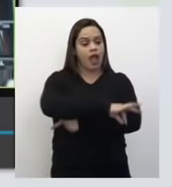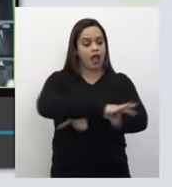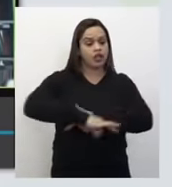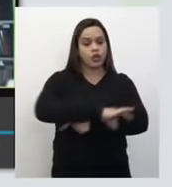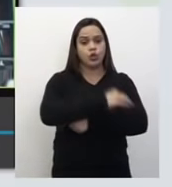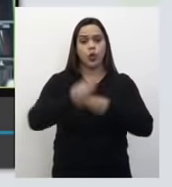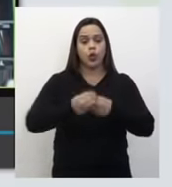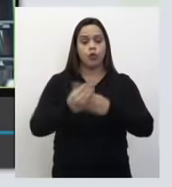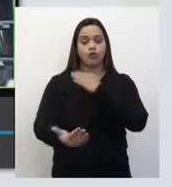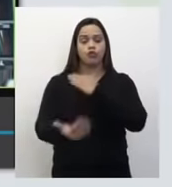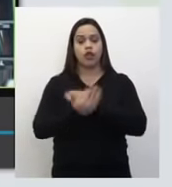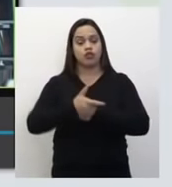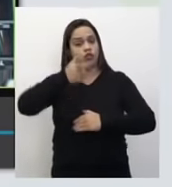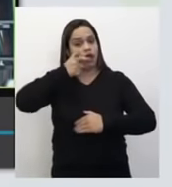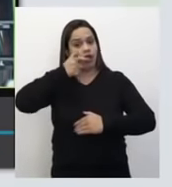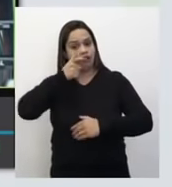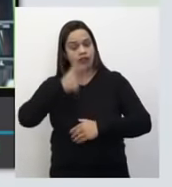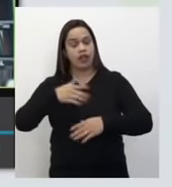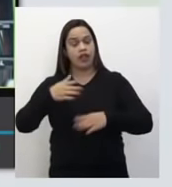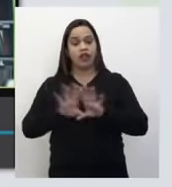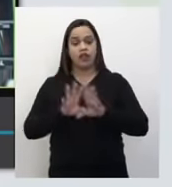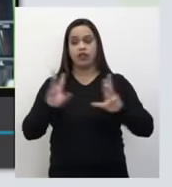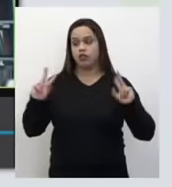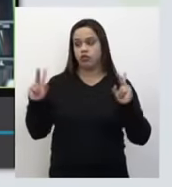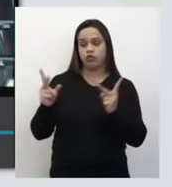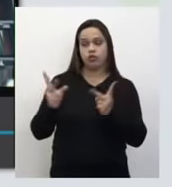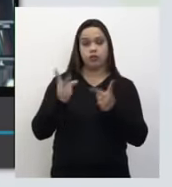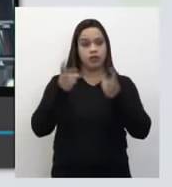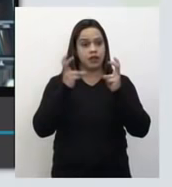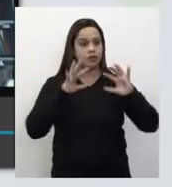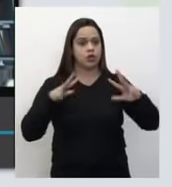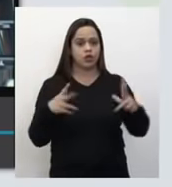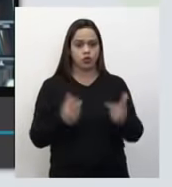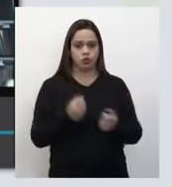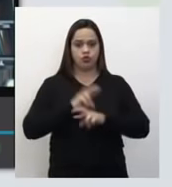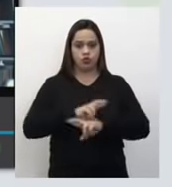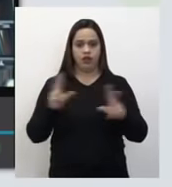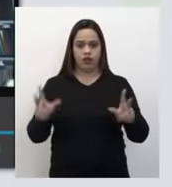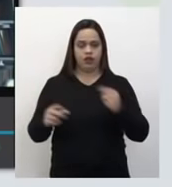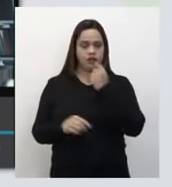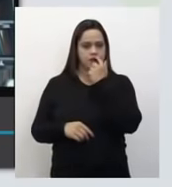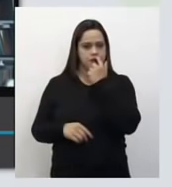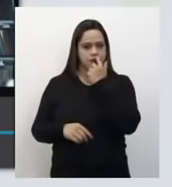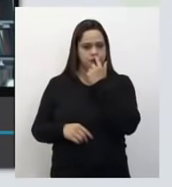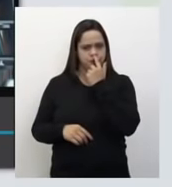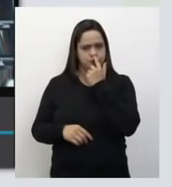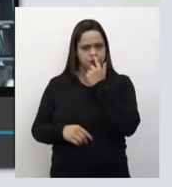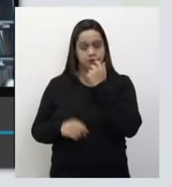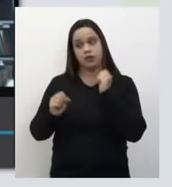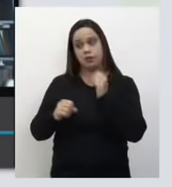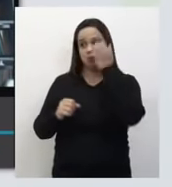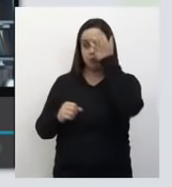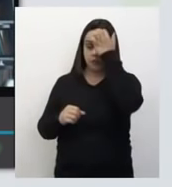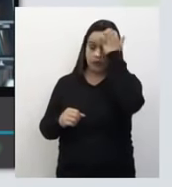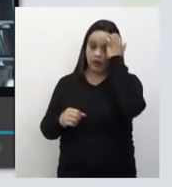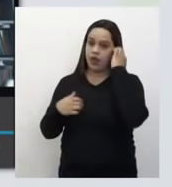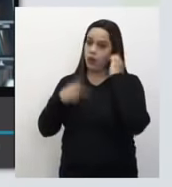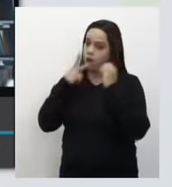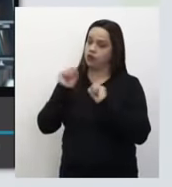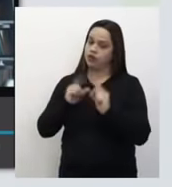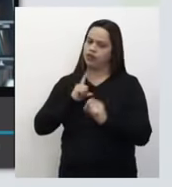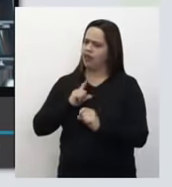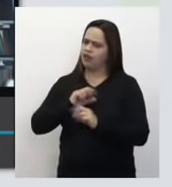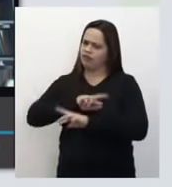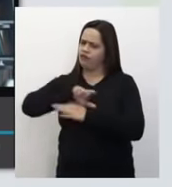observar de uma forma diferente o nosso entorno? Muito bom. Eu acho que é importante falar que tem vários tipos de